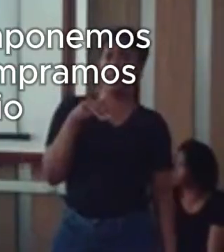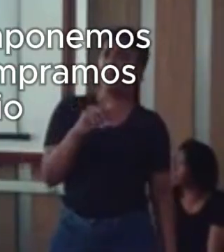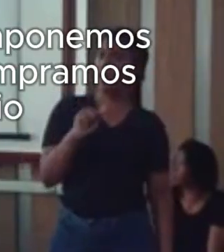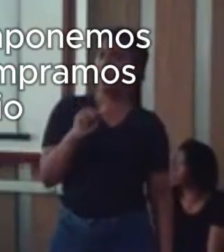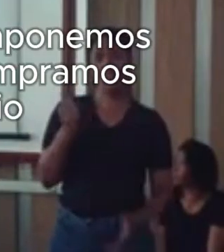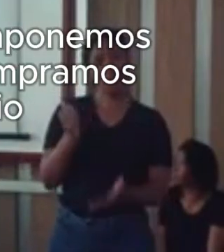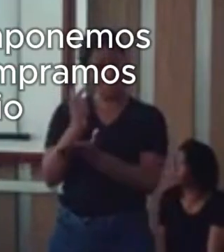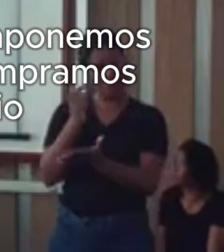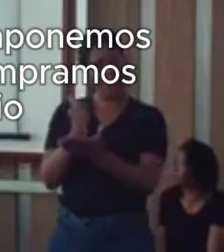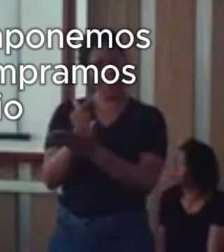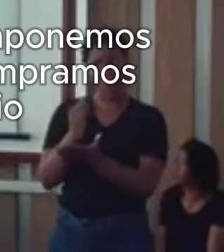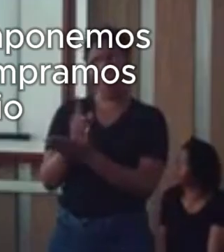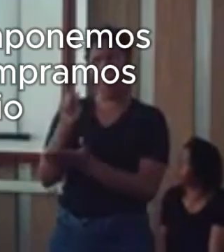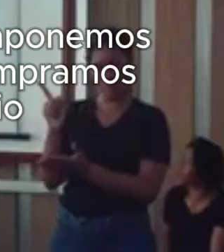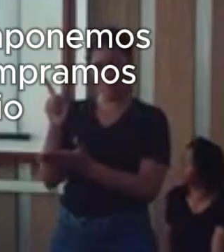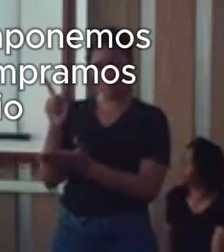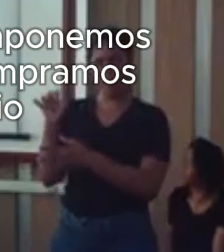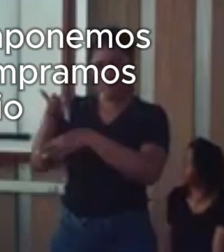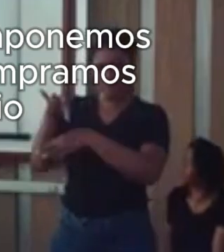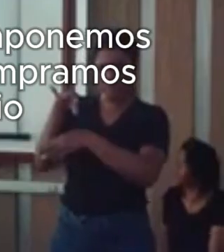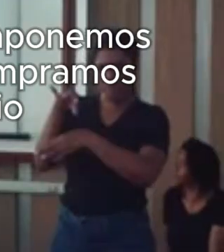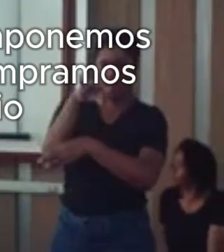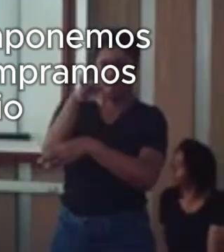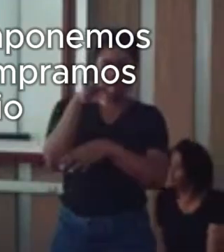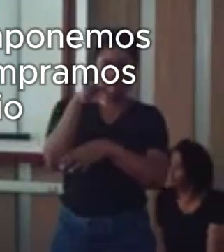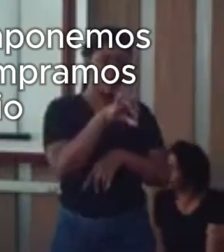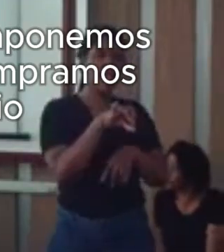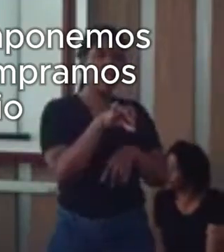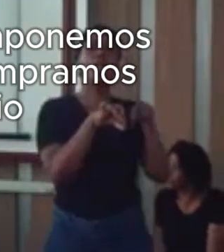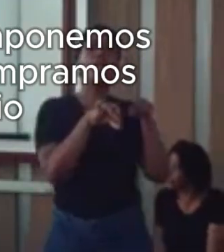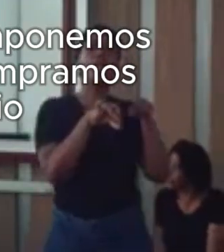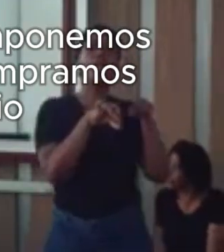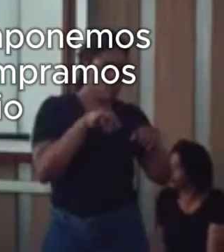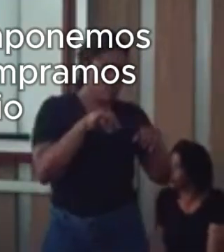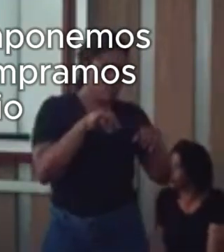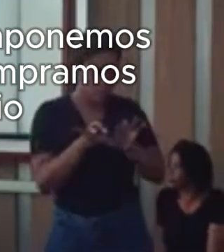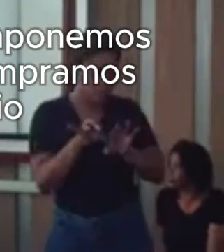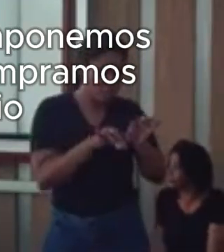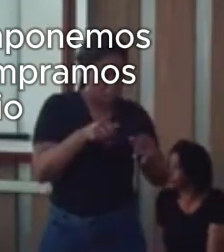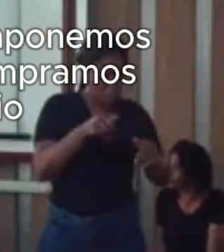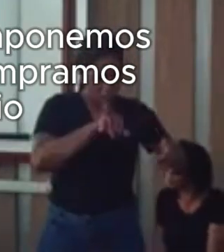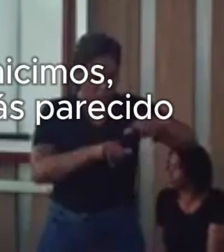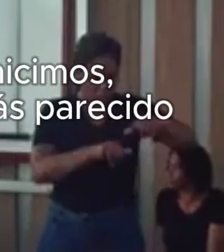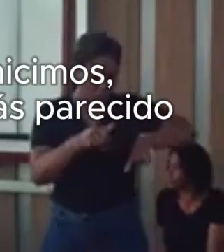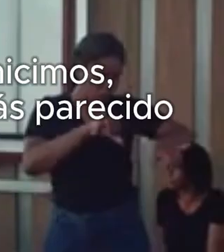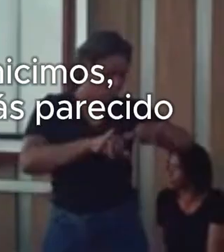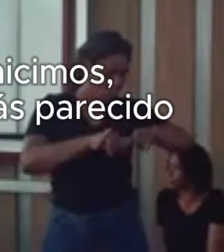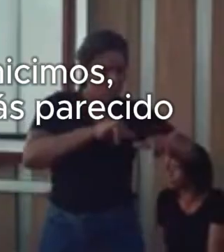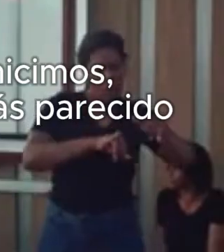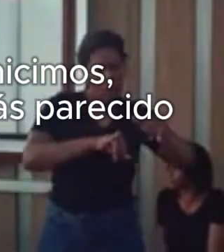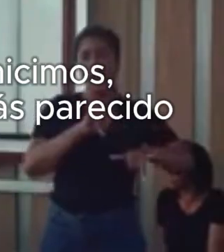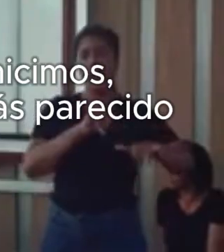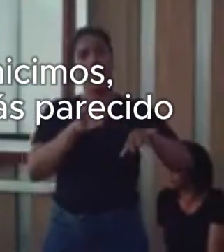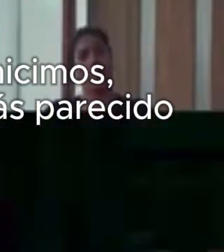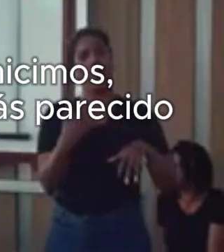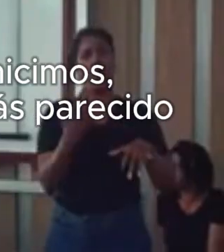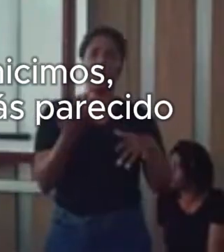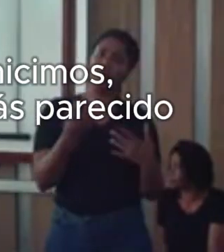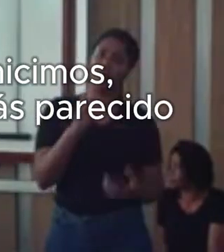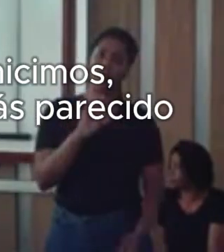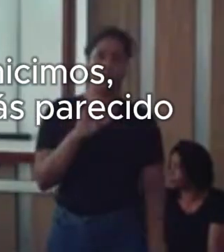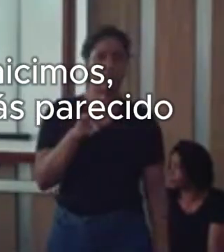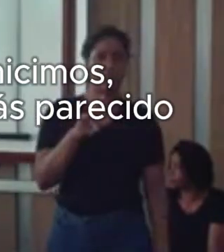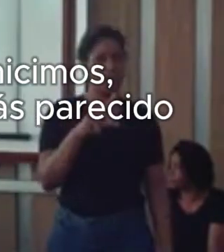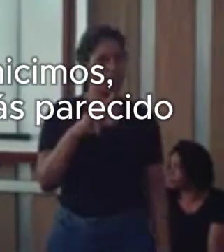A gente compra isso daqui e aí, geralmente, usa isso no laboratório, ou, eventualmente, para terapia. Usa isso daqui.